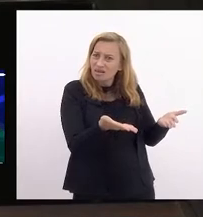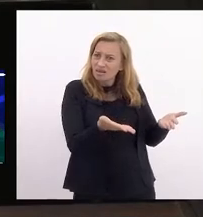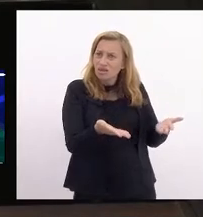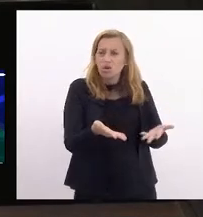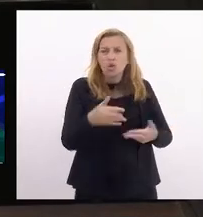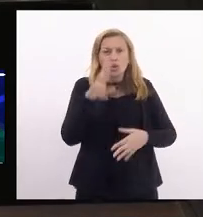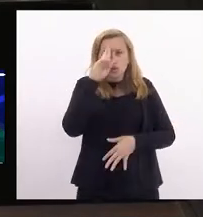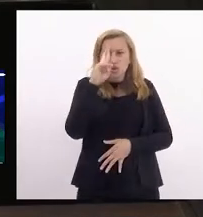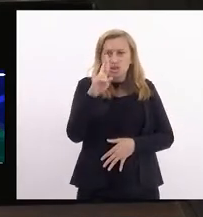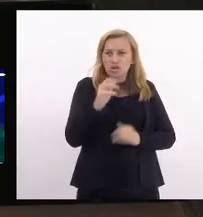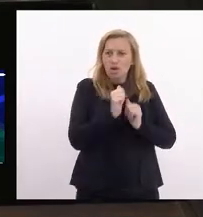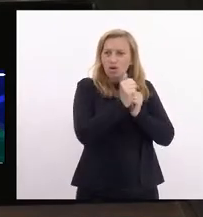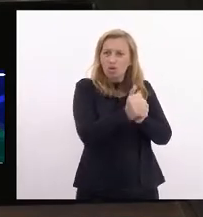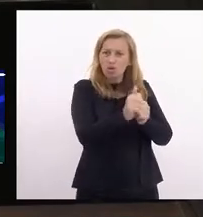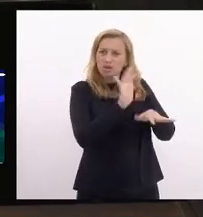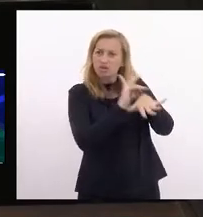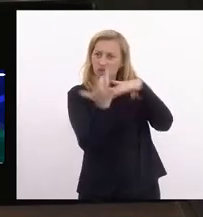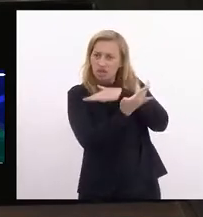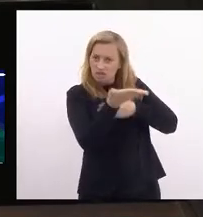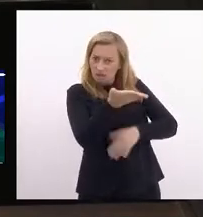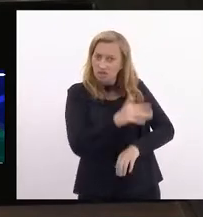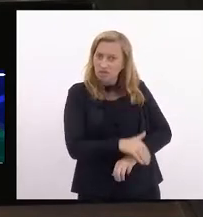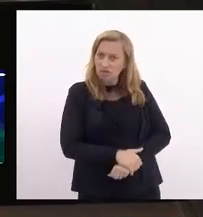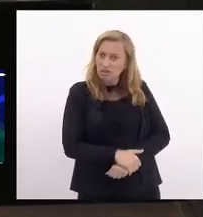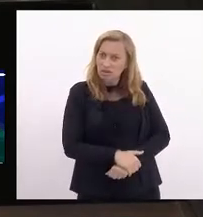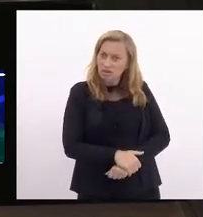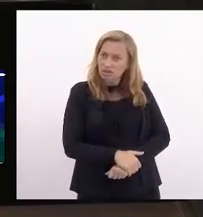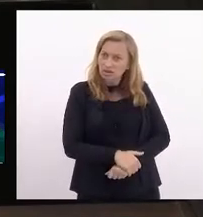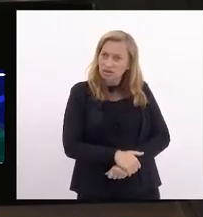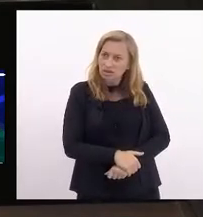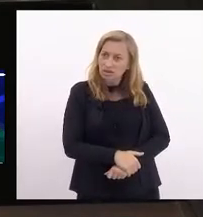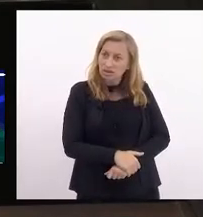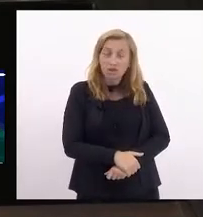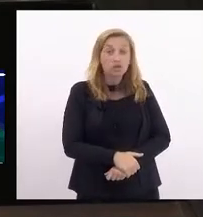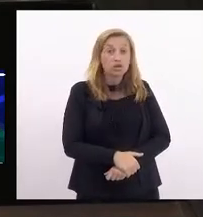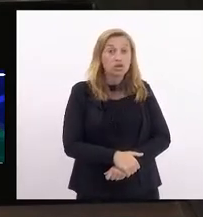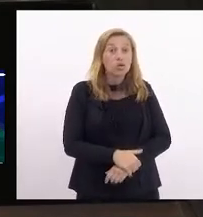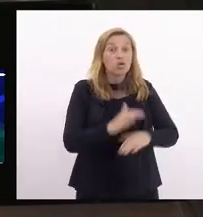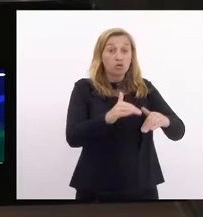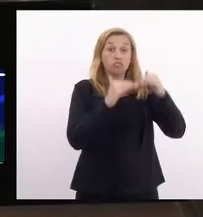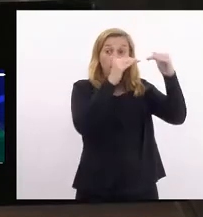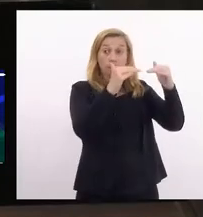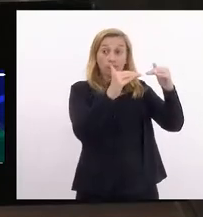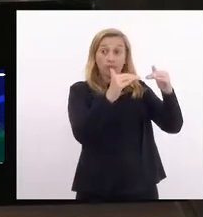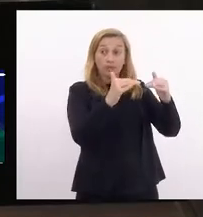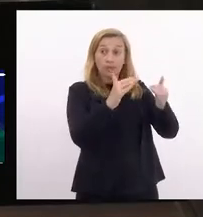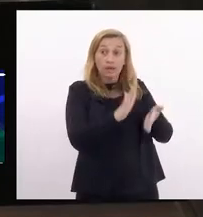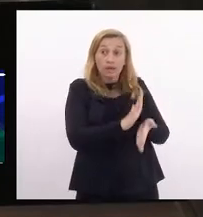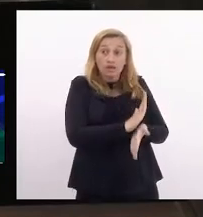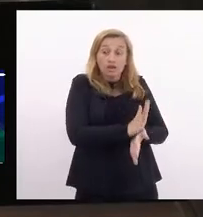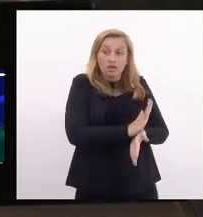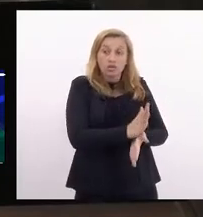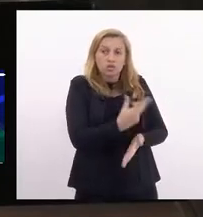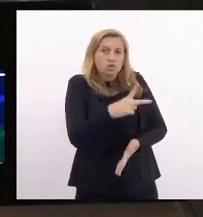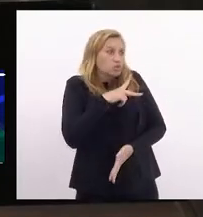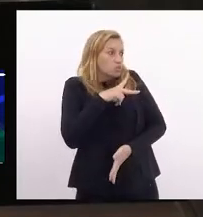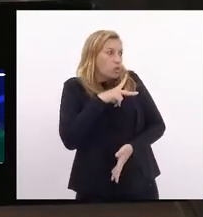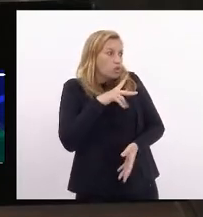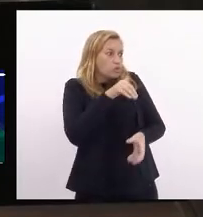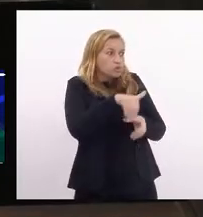a vossa excelência acompanha sujeitos sociais a vossa excelência está sendo massacrado pelos seus próprios